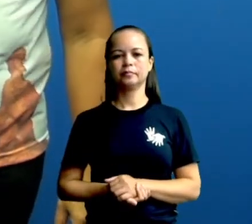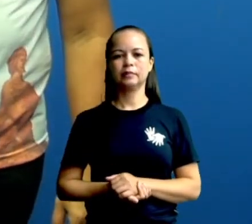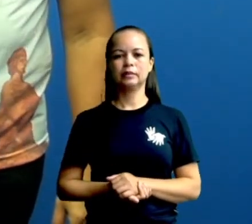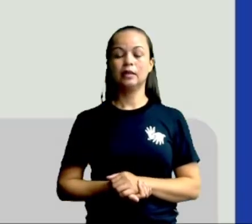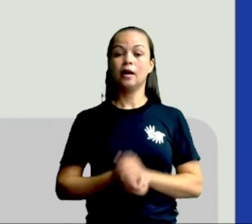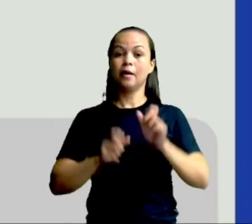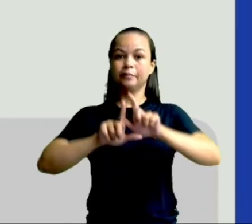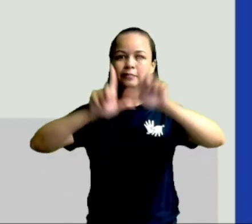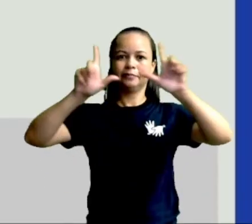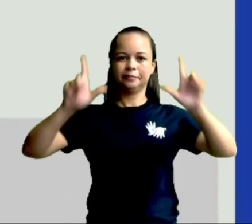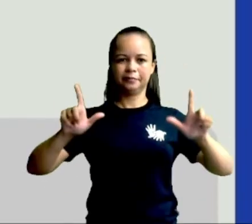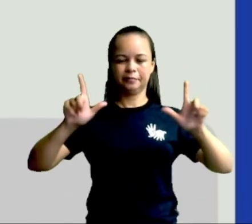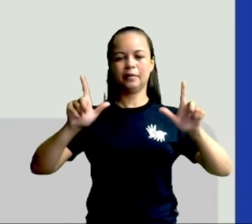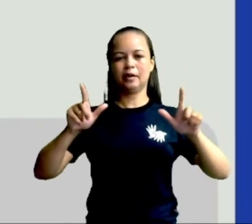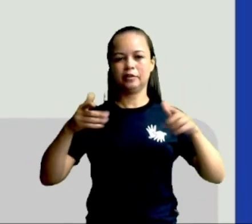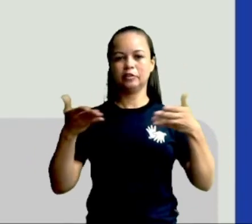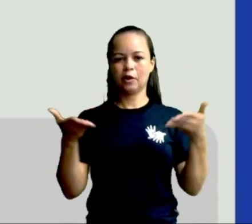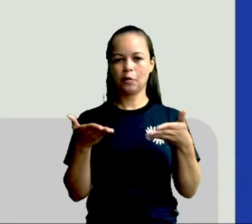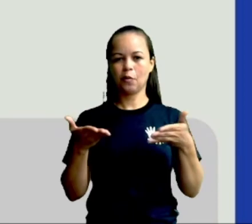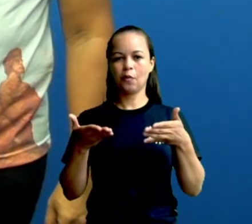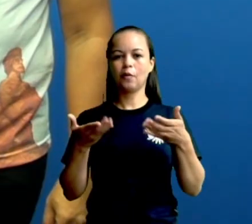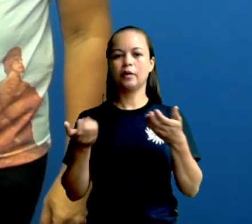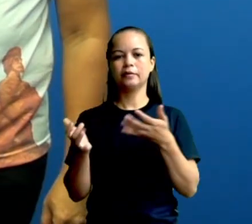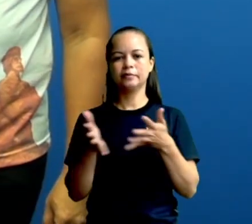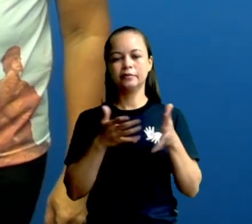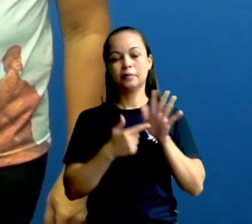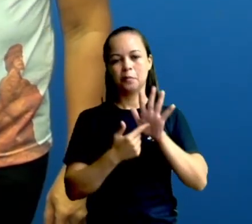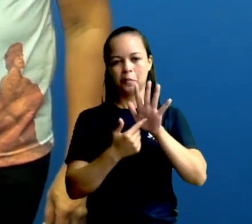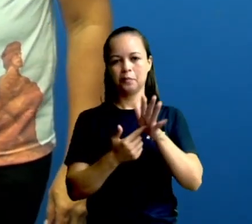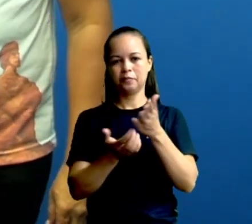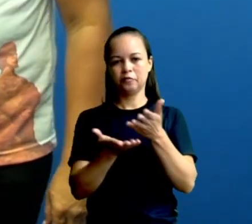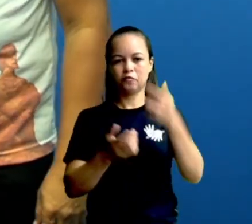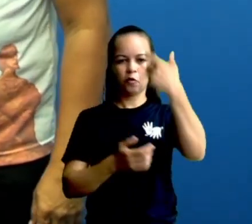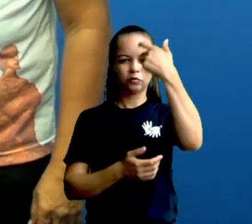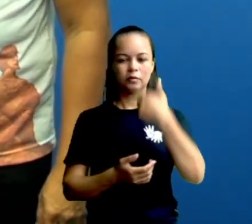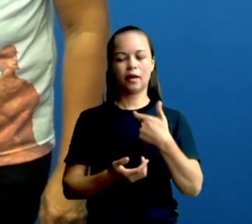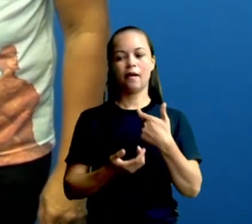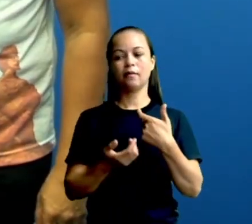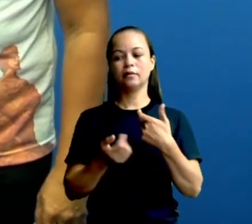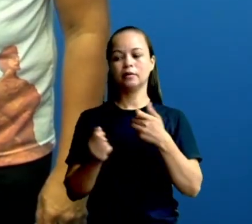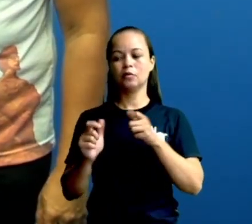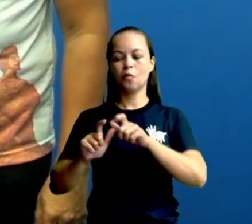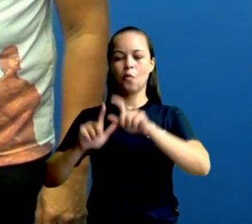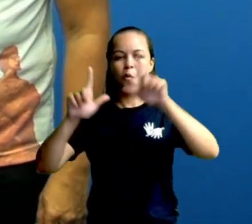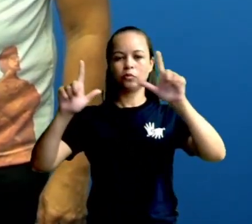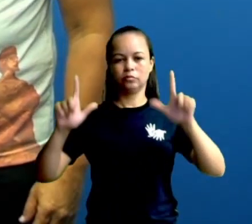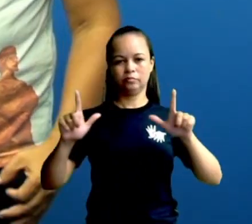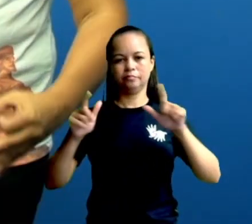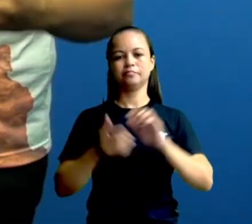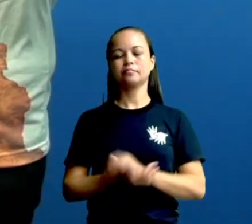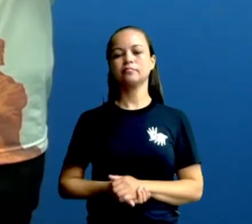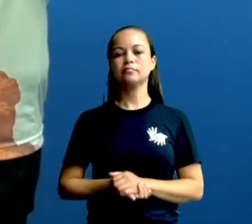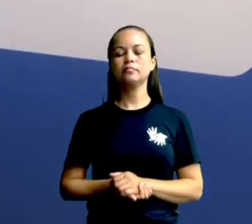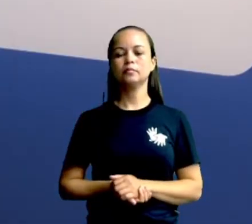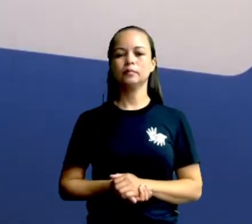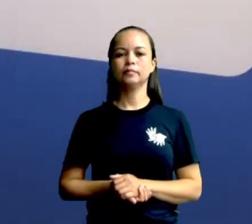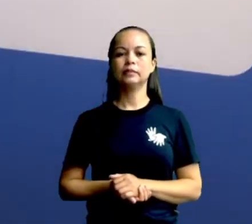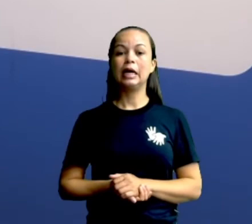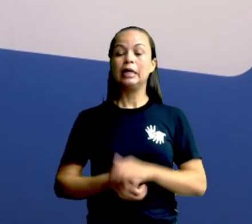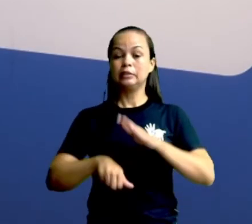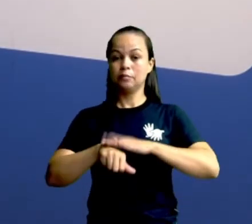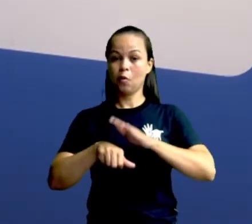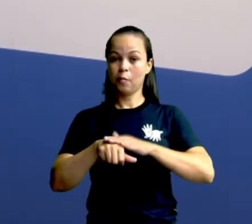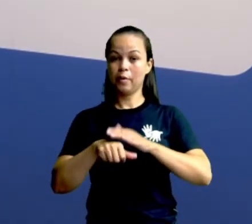Abre essa imagem aí, por favor, produção. Vou pedir para a produção voltar aqui comigo e para o nosso próximo slide agora. E já vou, nesse